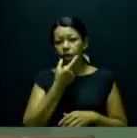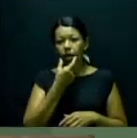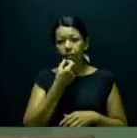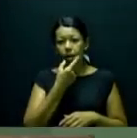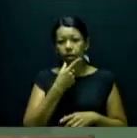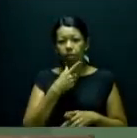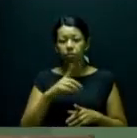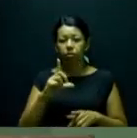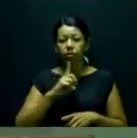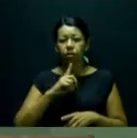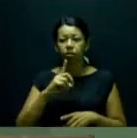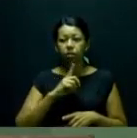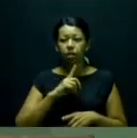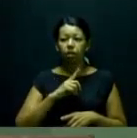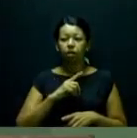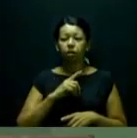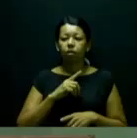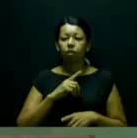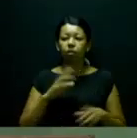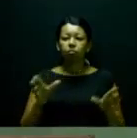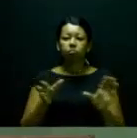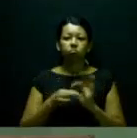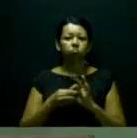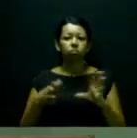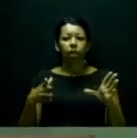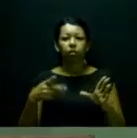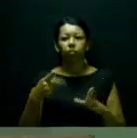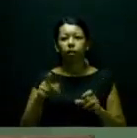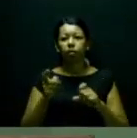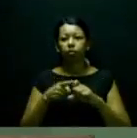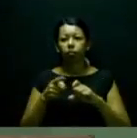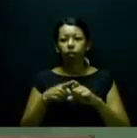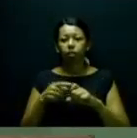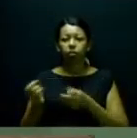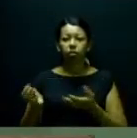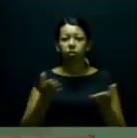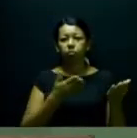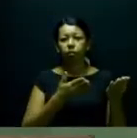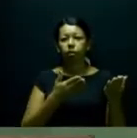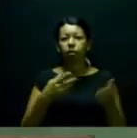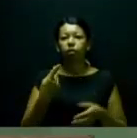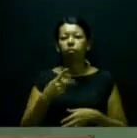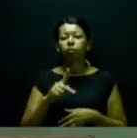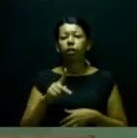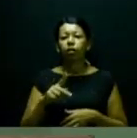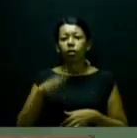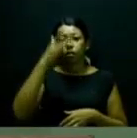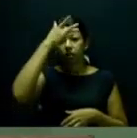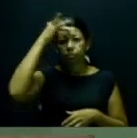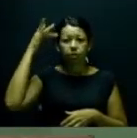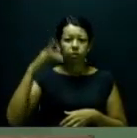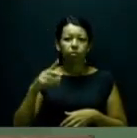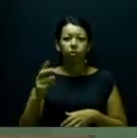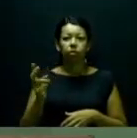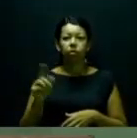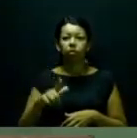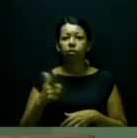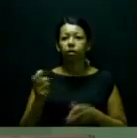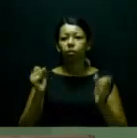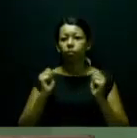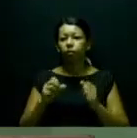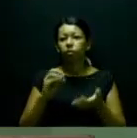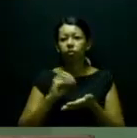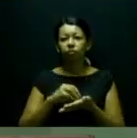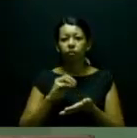se encontram disponíveis para o médico encaminhar para os pacientes, eles não podem faltar de